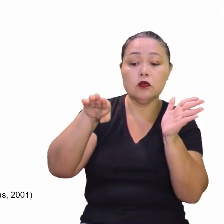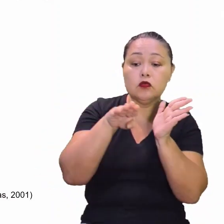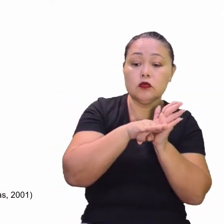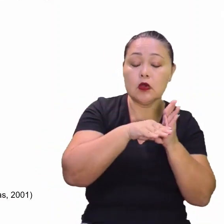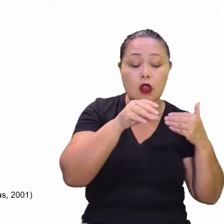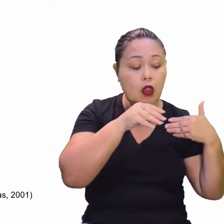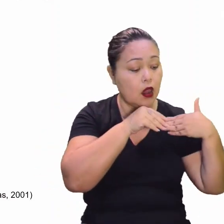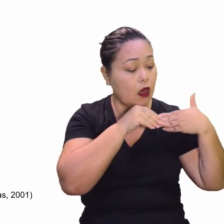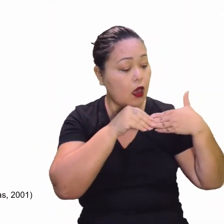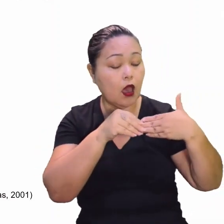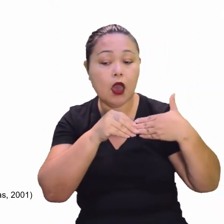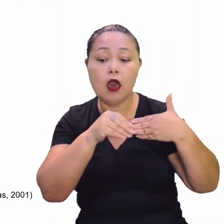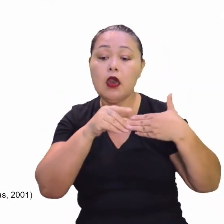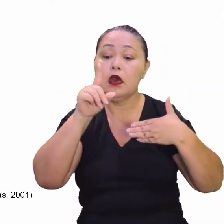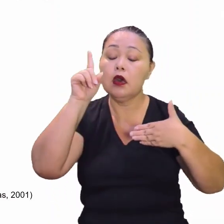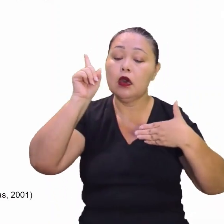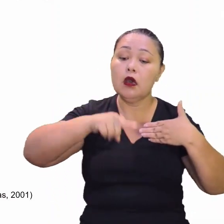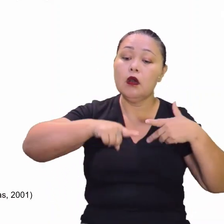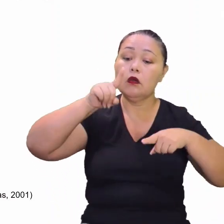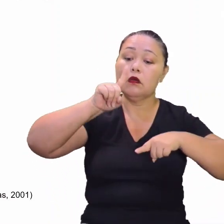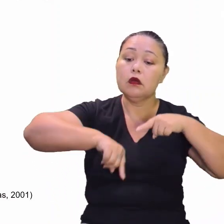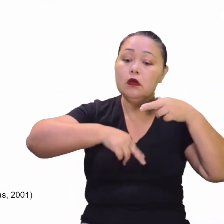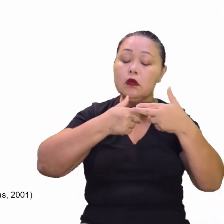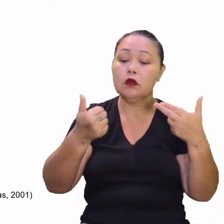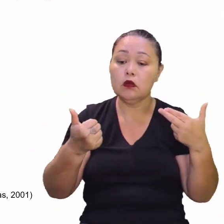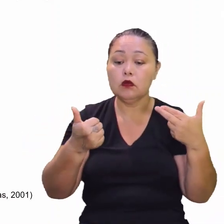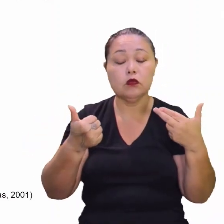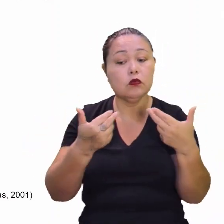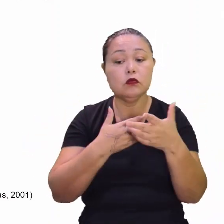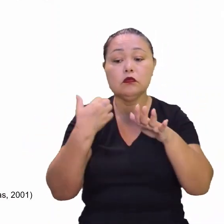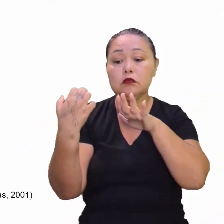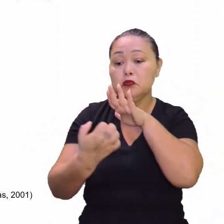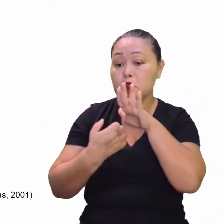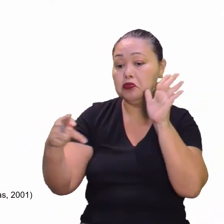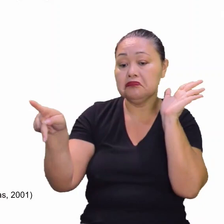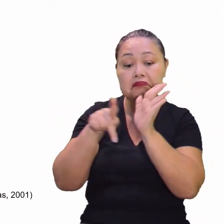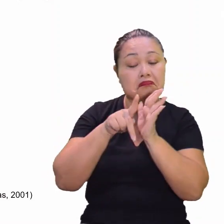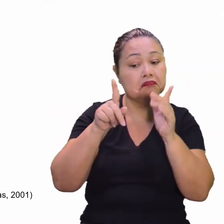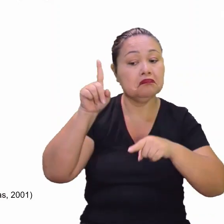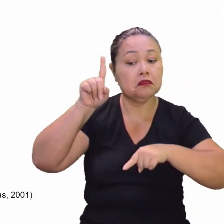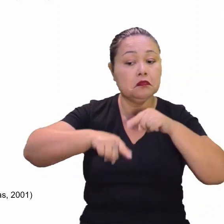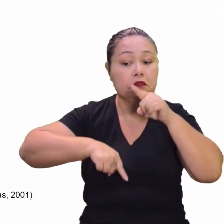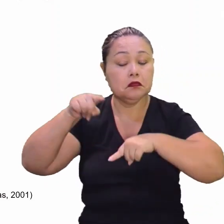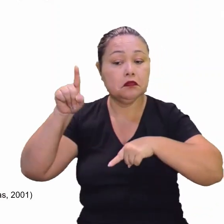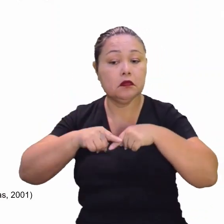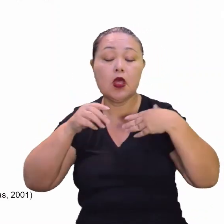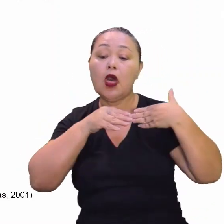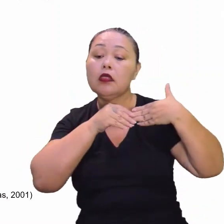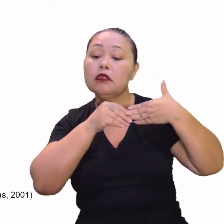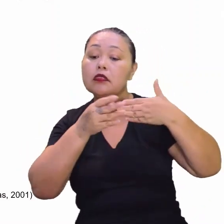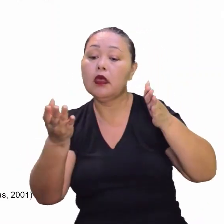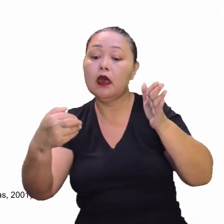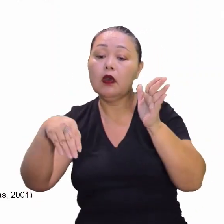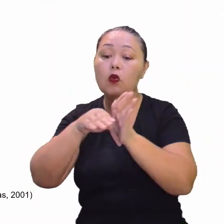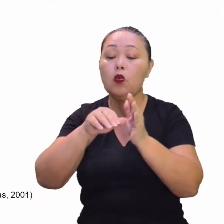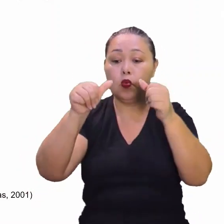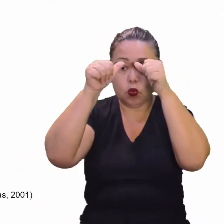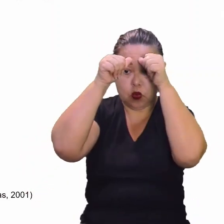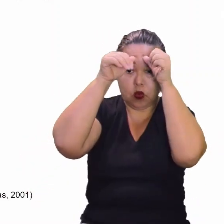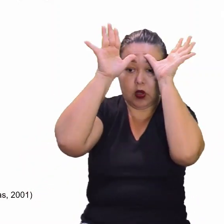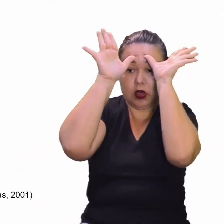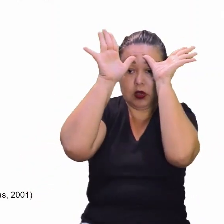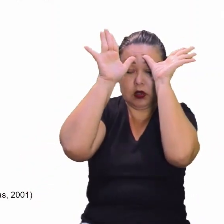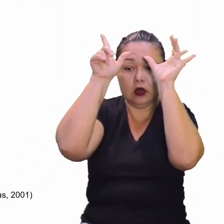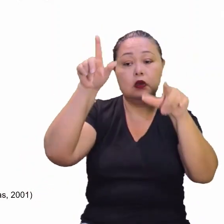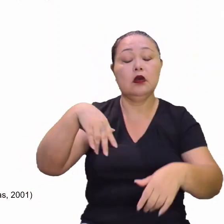leva alimento, ela leva produtos industriais, produtos até o Acre, né, professor Jorge? É isso